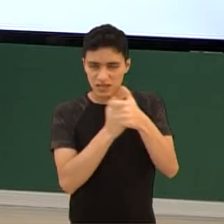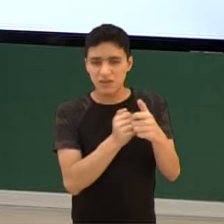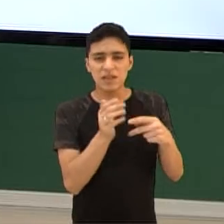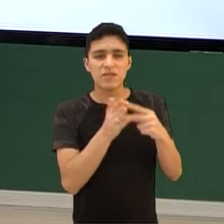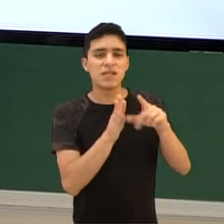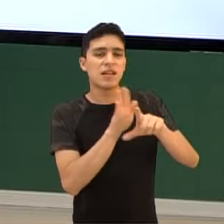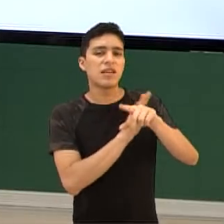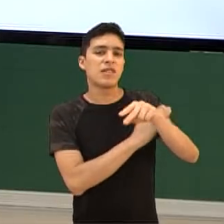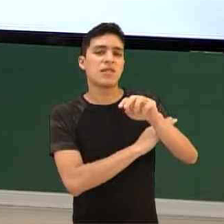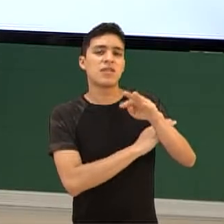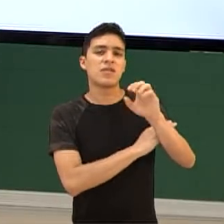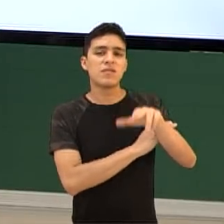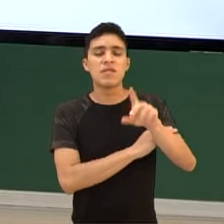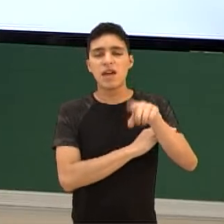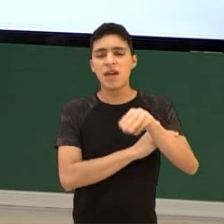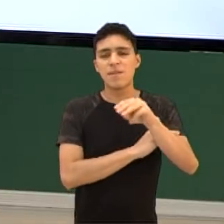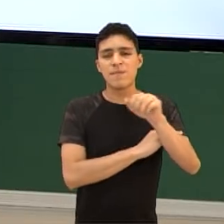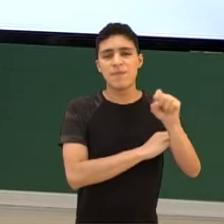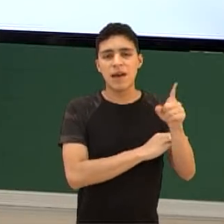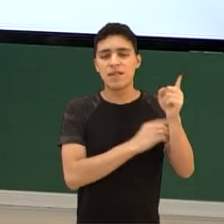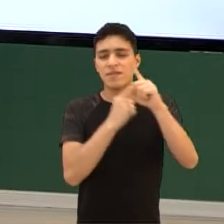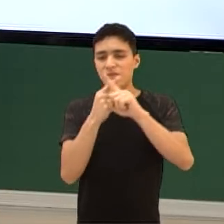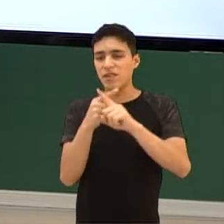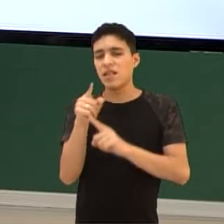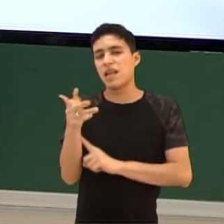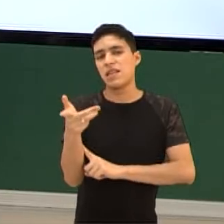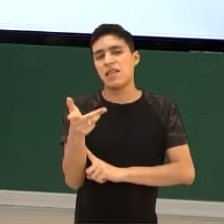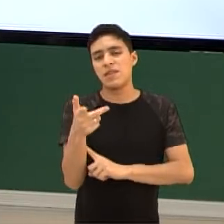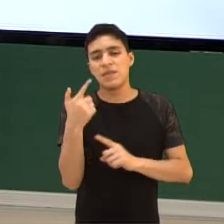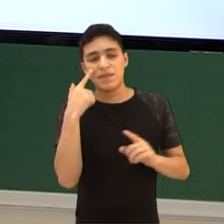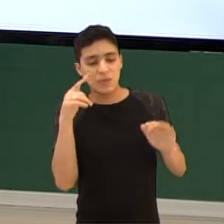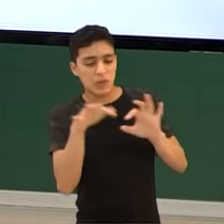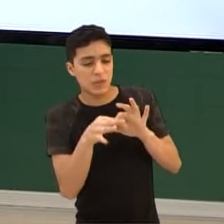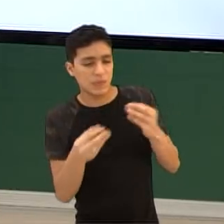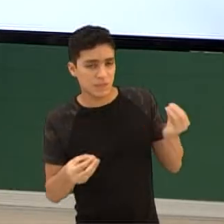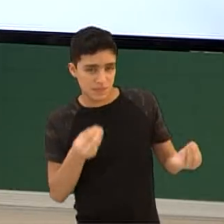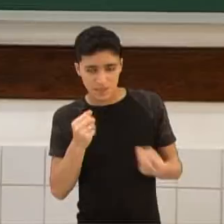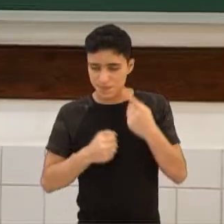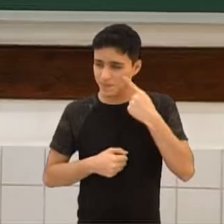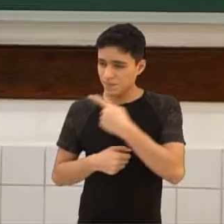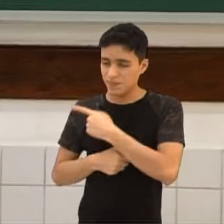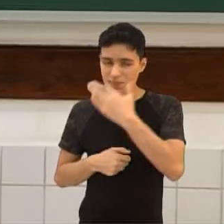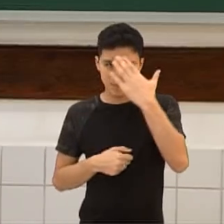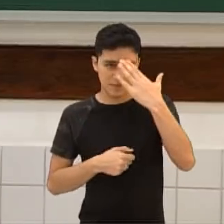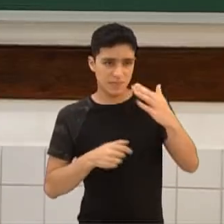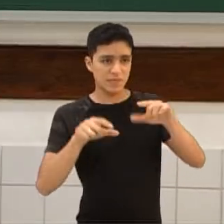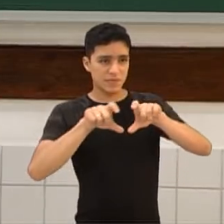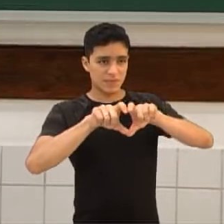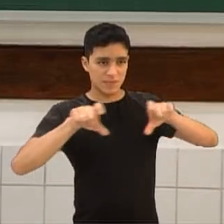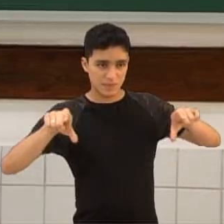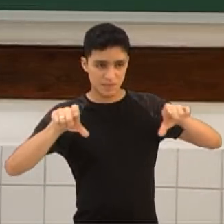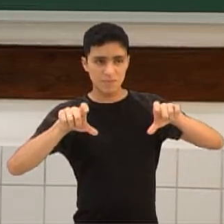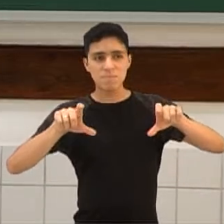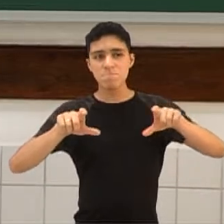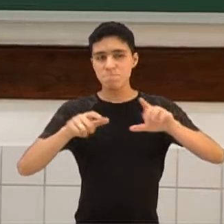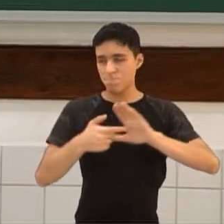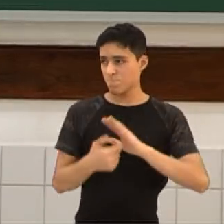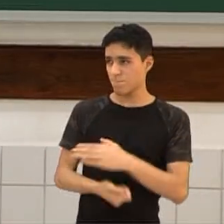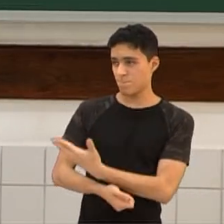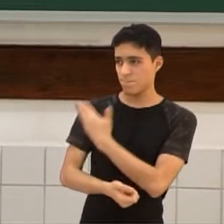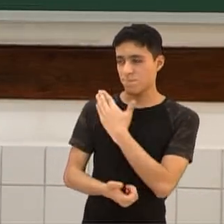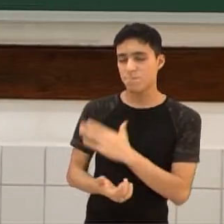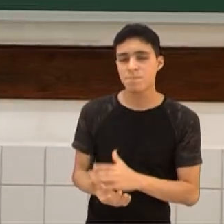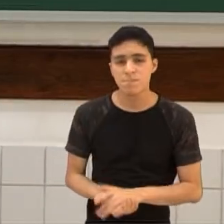de Newton, é massa vezes aceleração. Nós vamos fazer uma conexão com ele, com a famosa equação de Torricelli, certo?